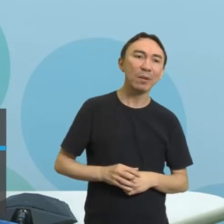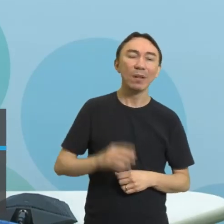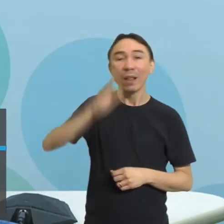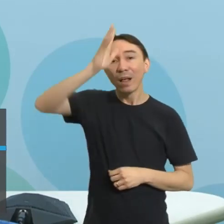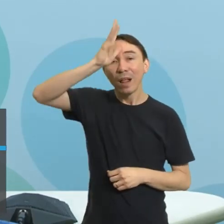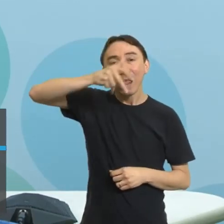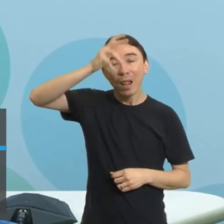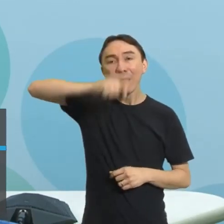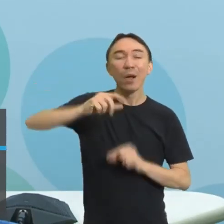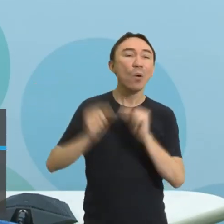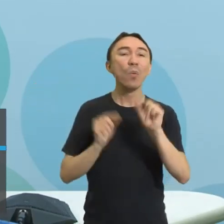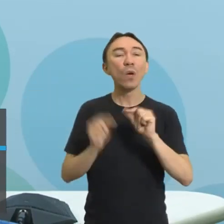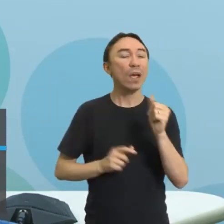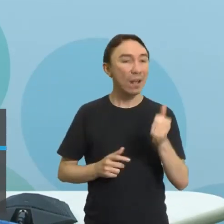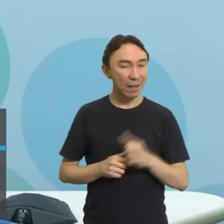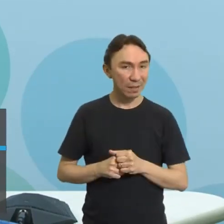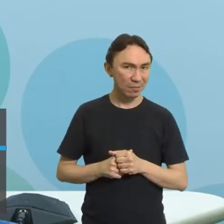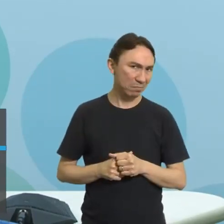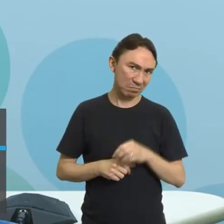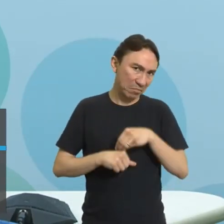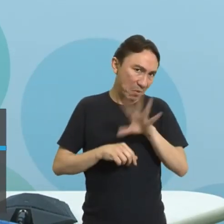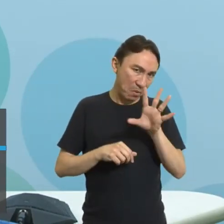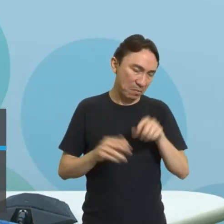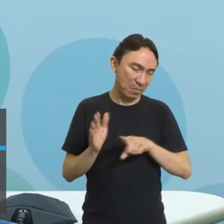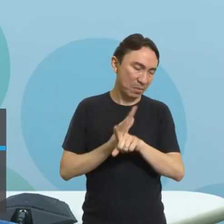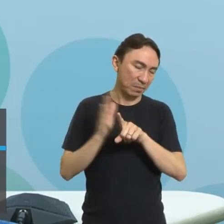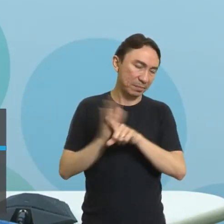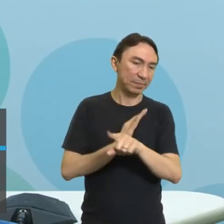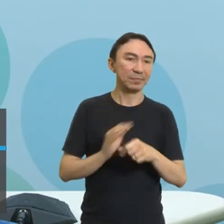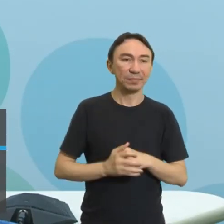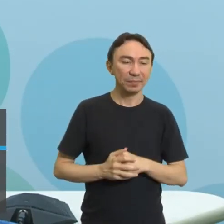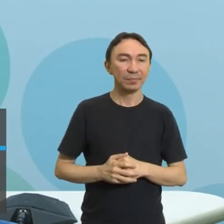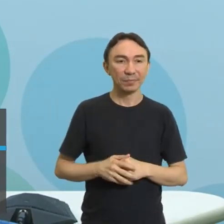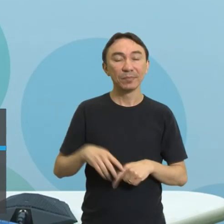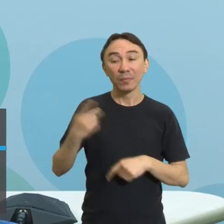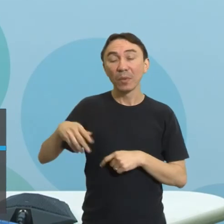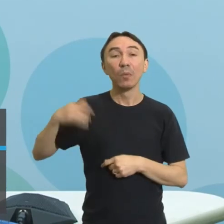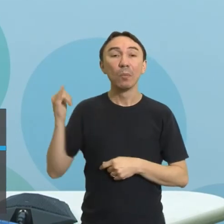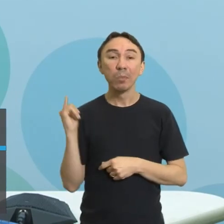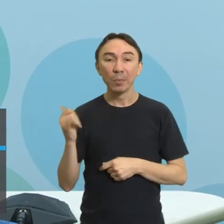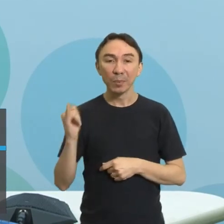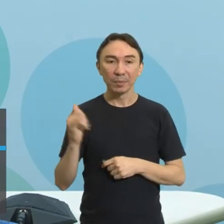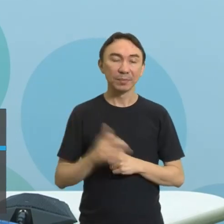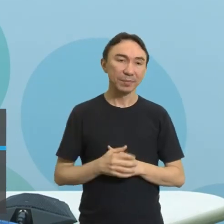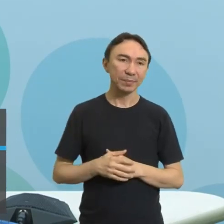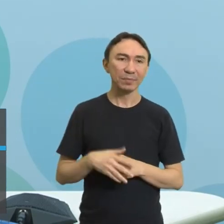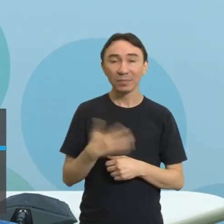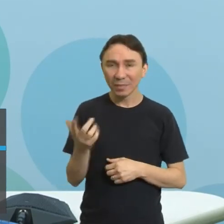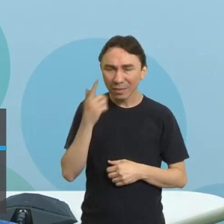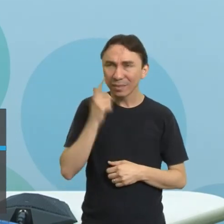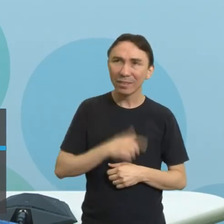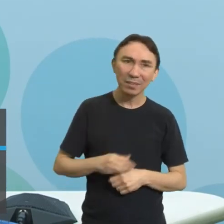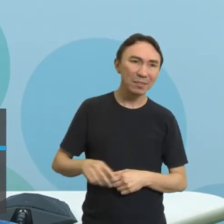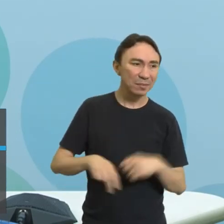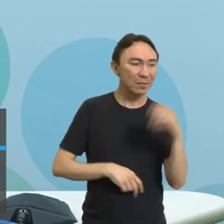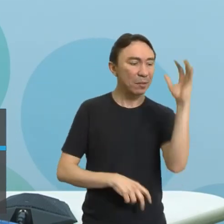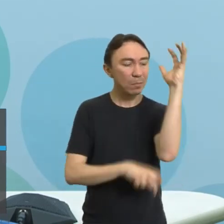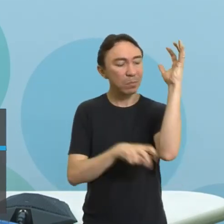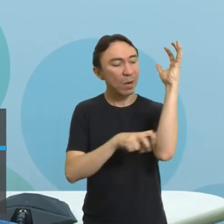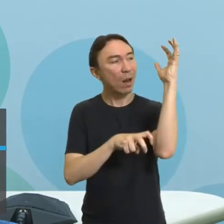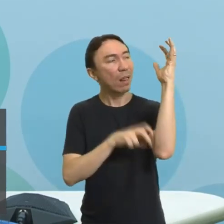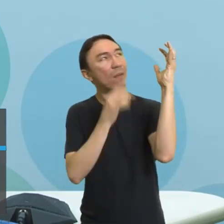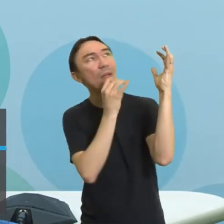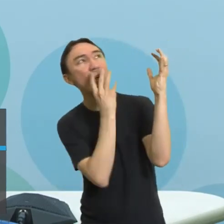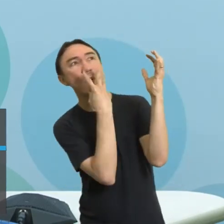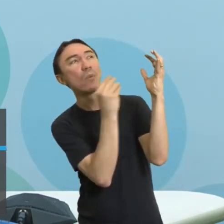tá? Na sequência, continuando a fábula, ora, meus amigos, podem descer daí. Não sabem